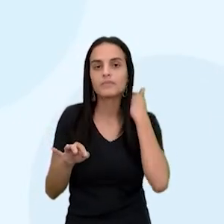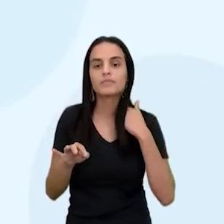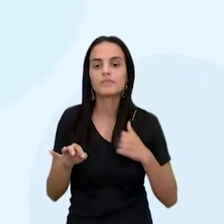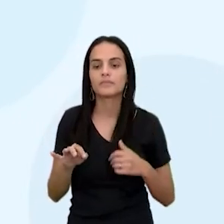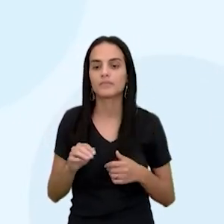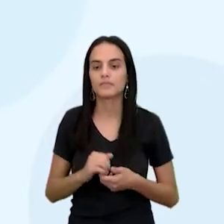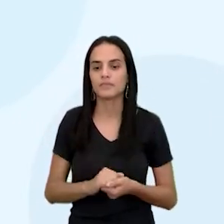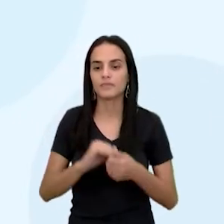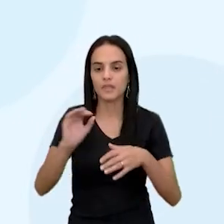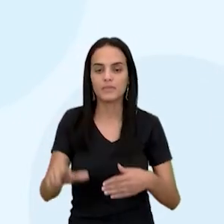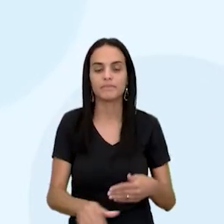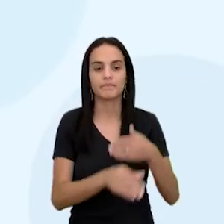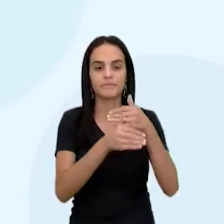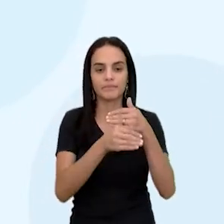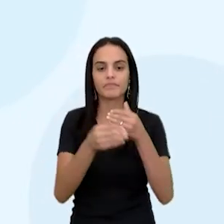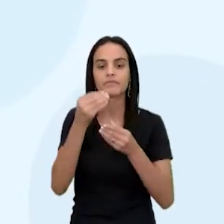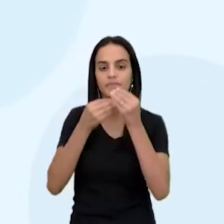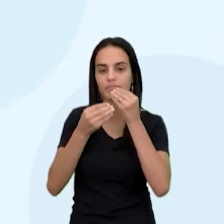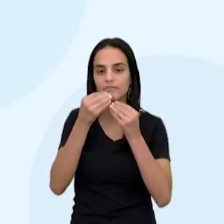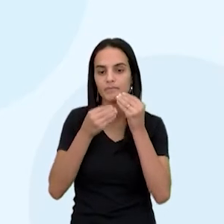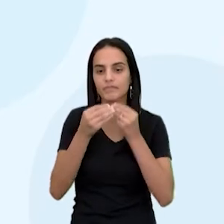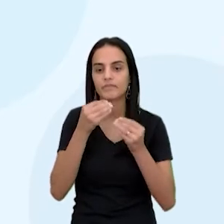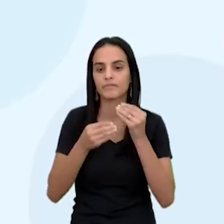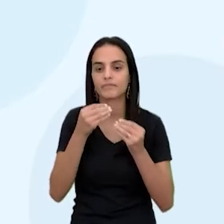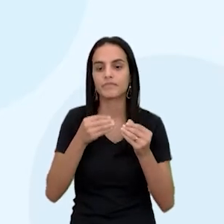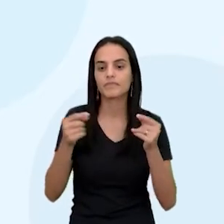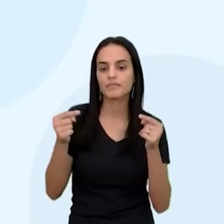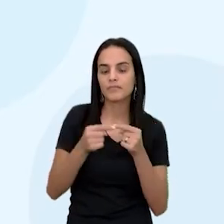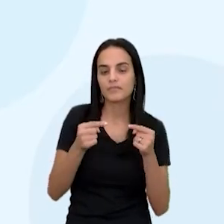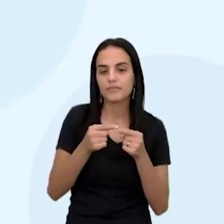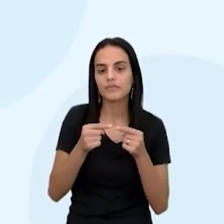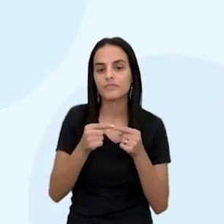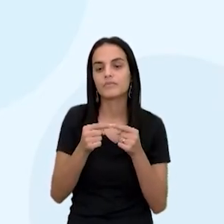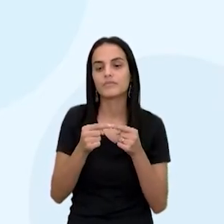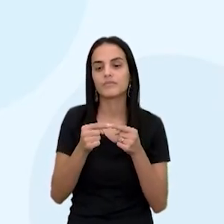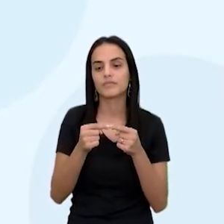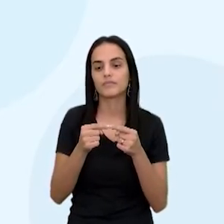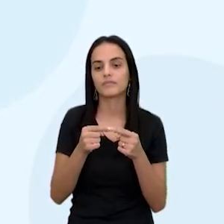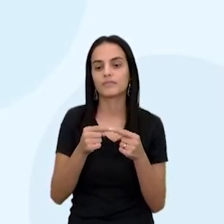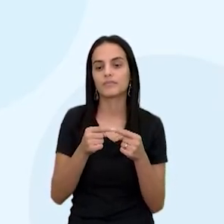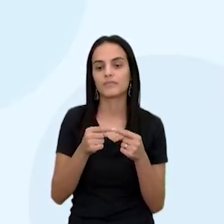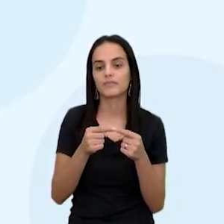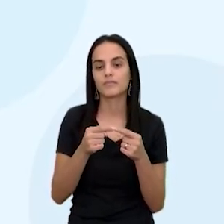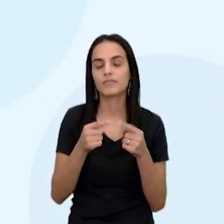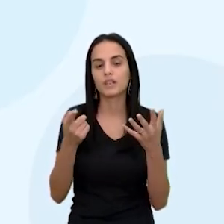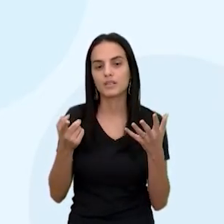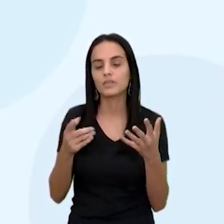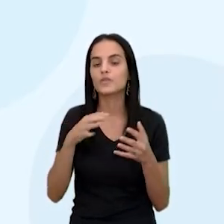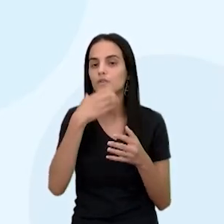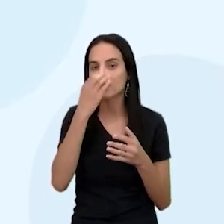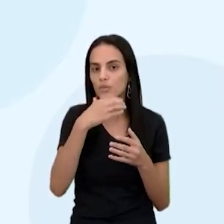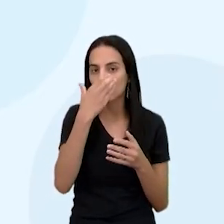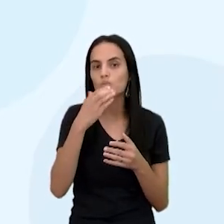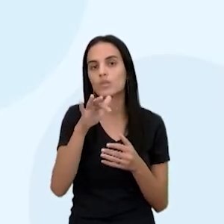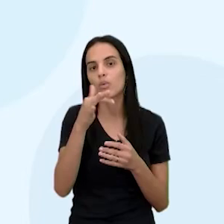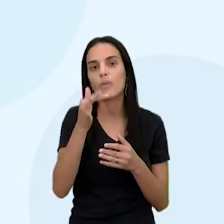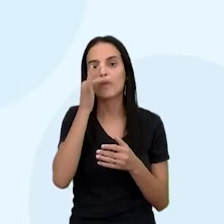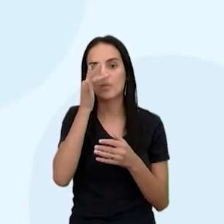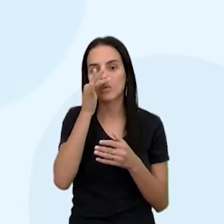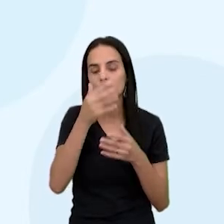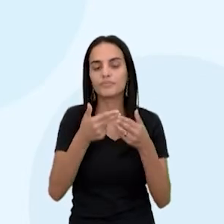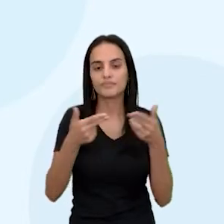as relações sociais que você está falando, né? Agora, respondendo a sua segunda pergunta, nós temos vários momentos